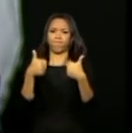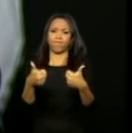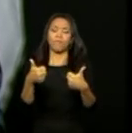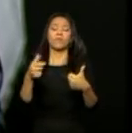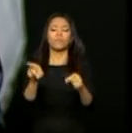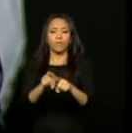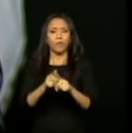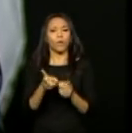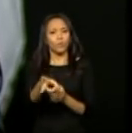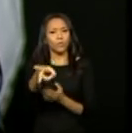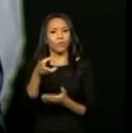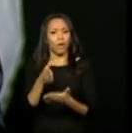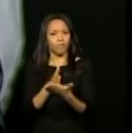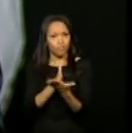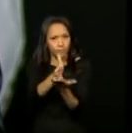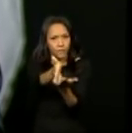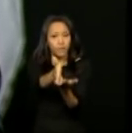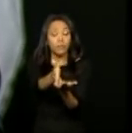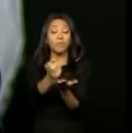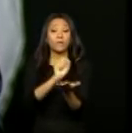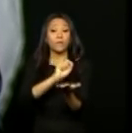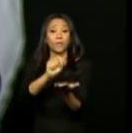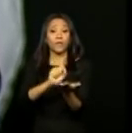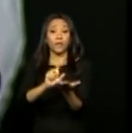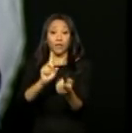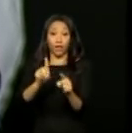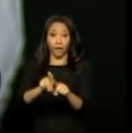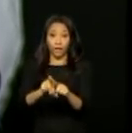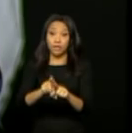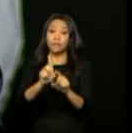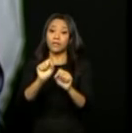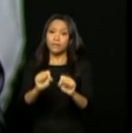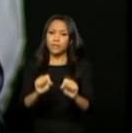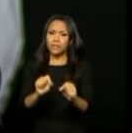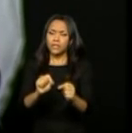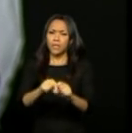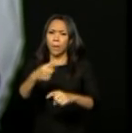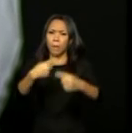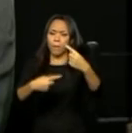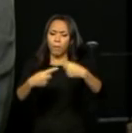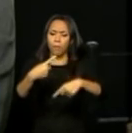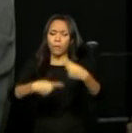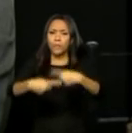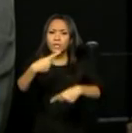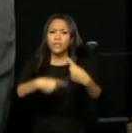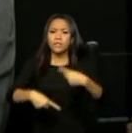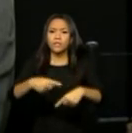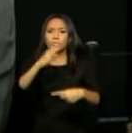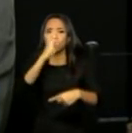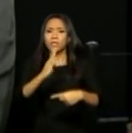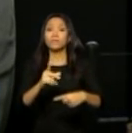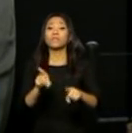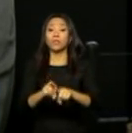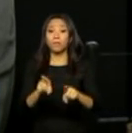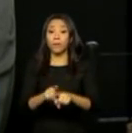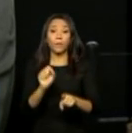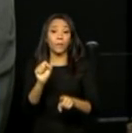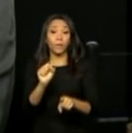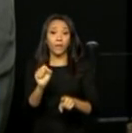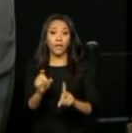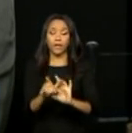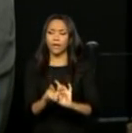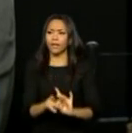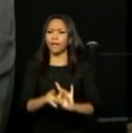também na redistribuição do poder simbólico e político no Brasil, com a democratização da produção e